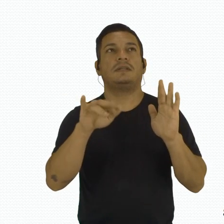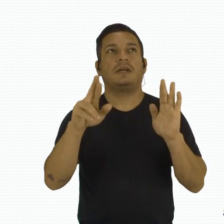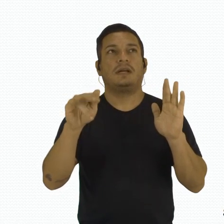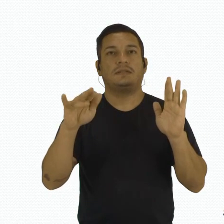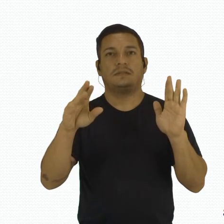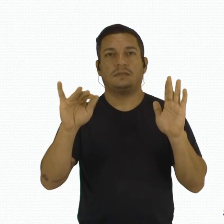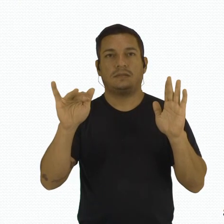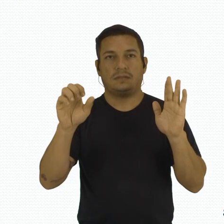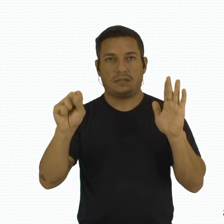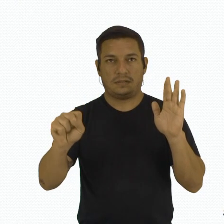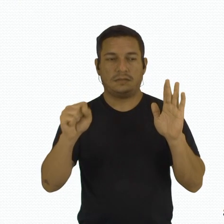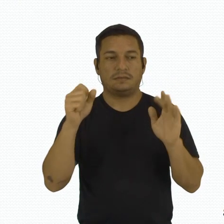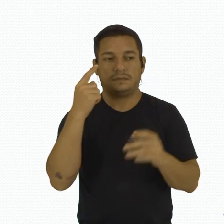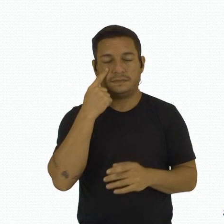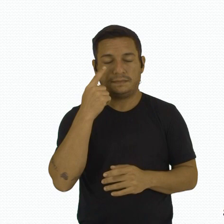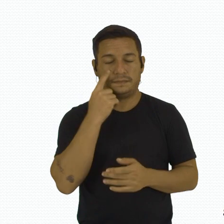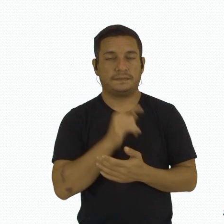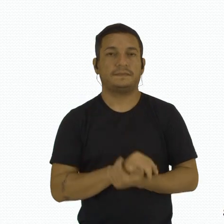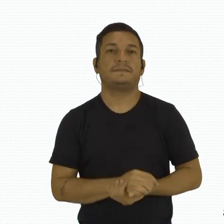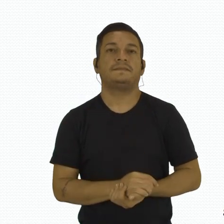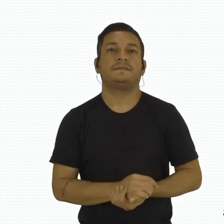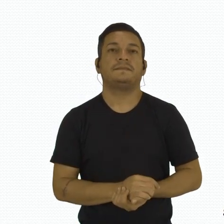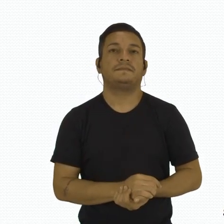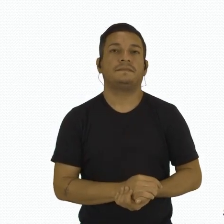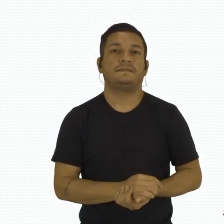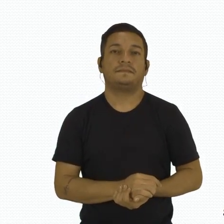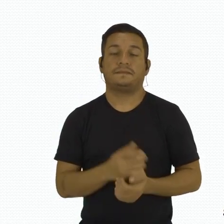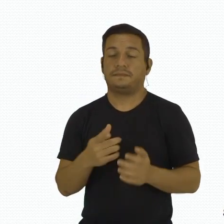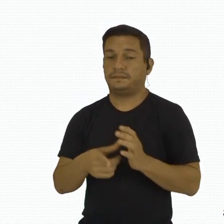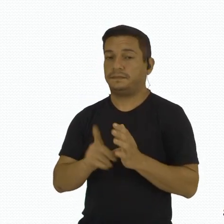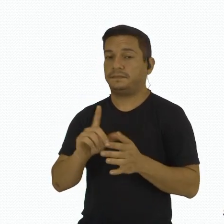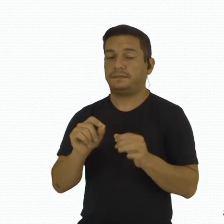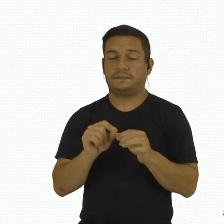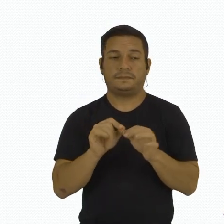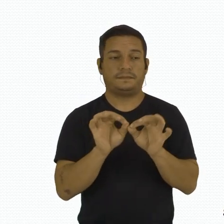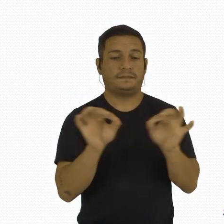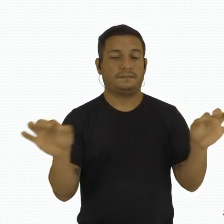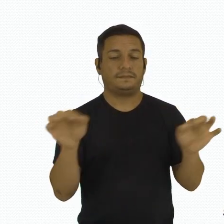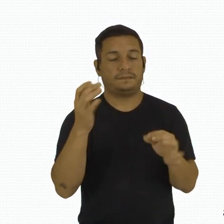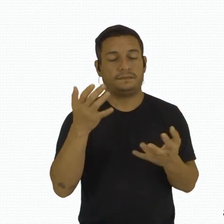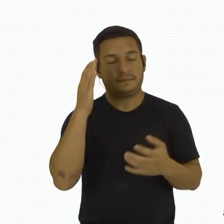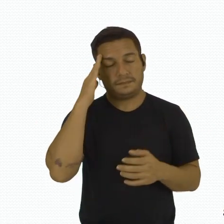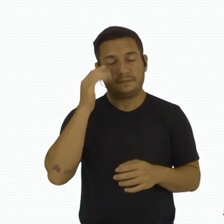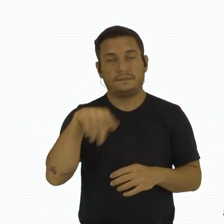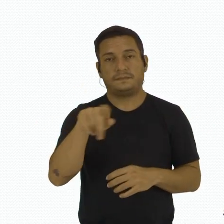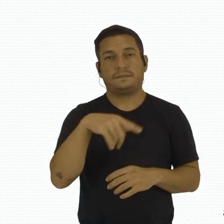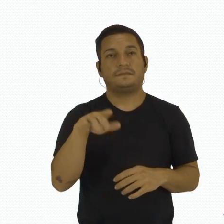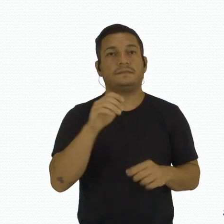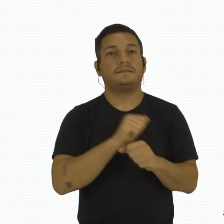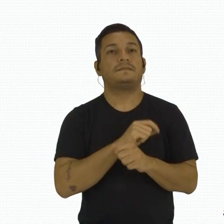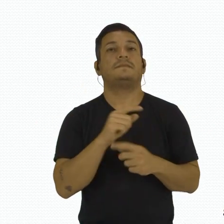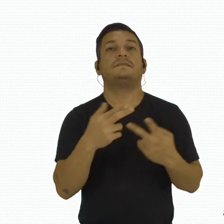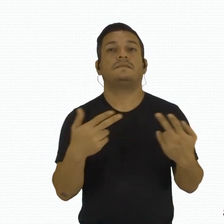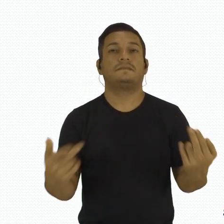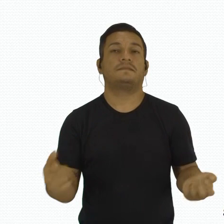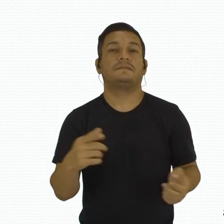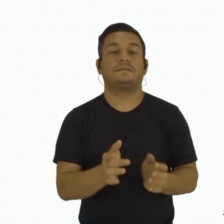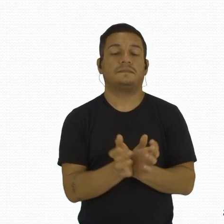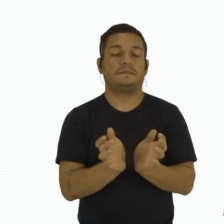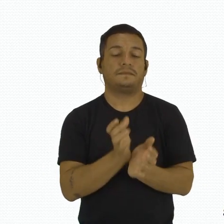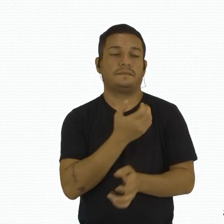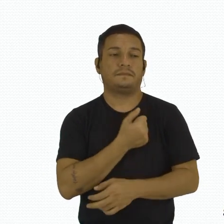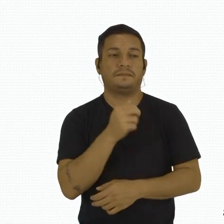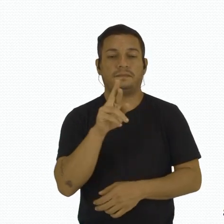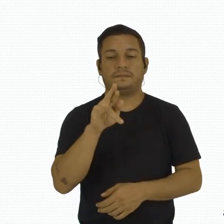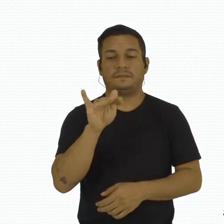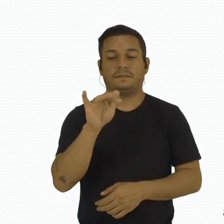né? Então, ó, antes de eu fazer a reta aqui, eu quero que você entenda uma coisa. O conjunto dos números